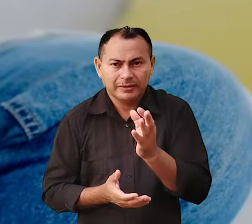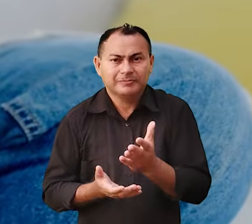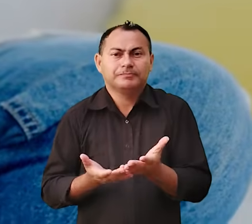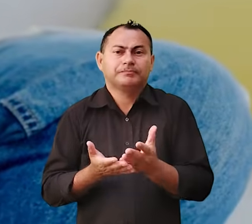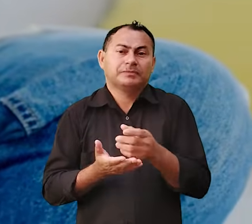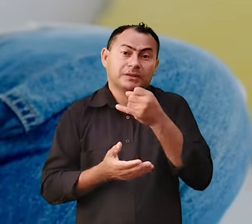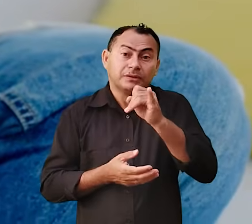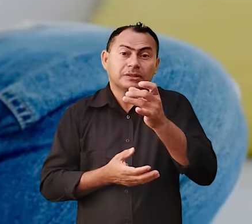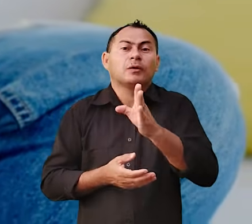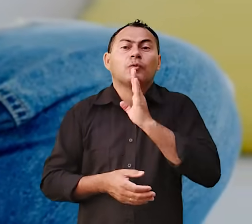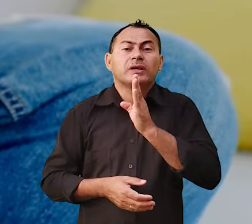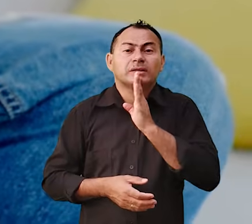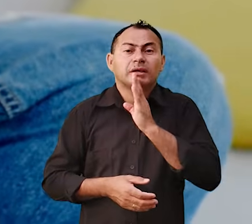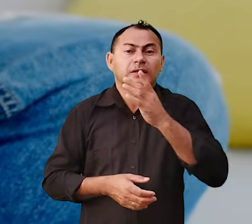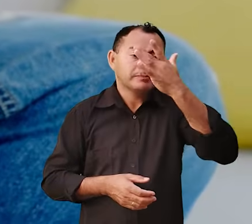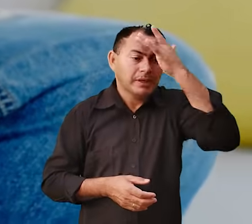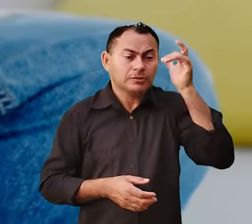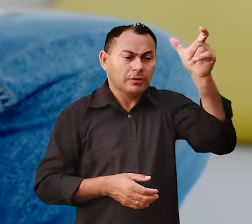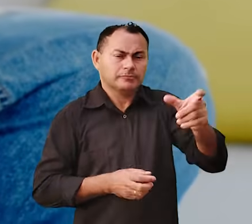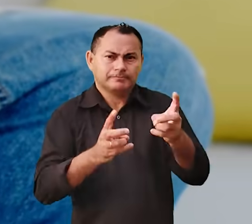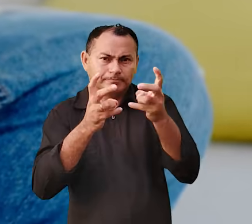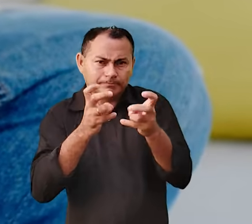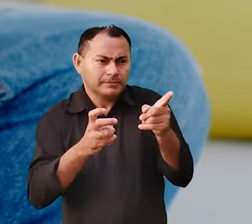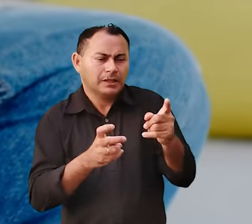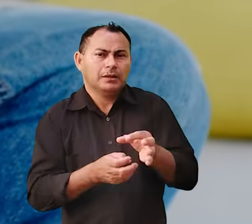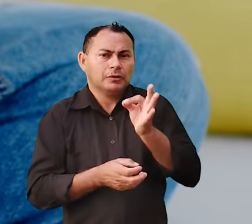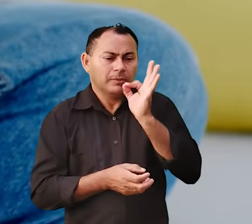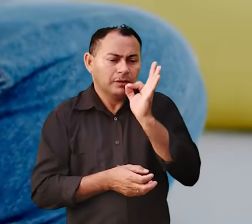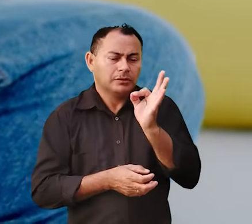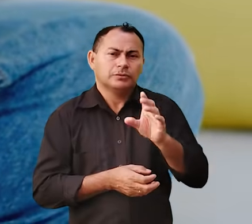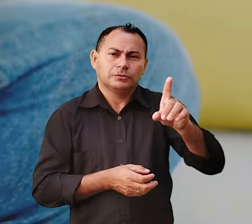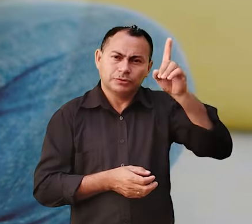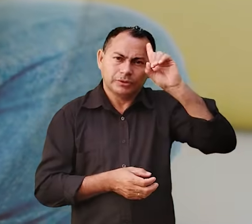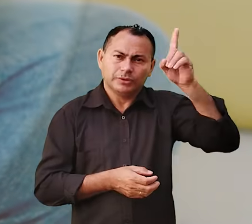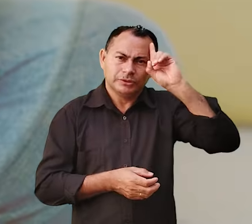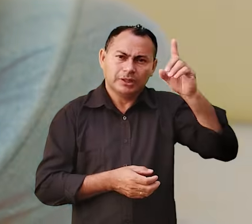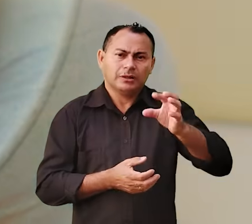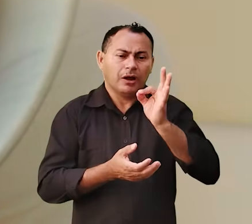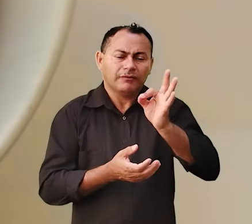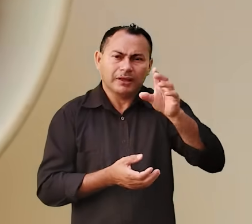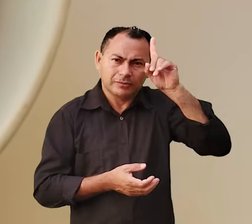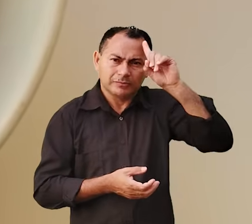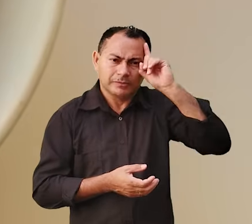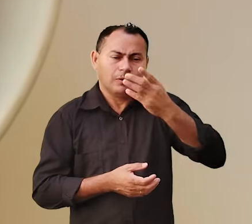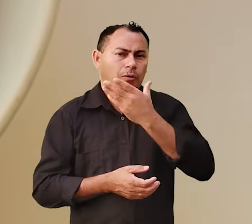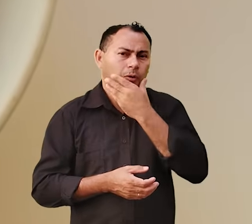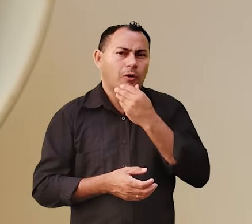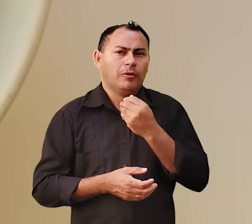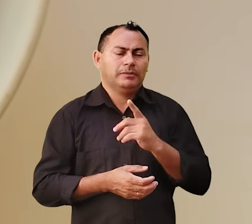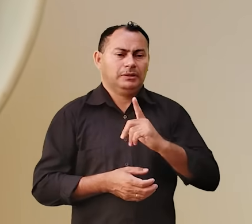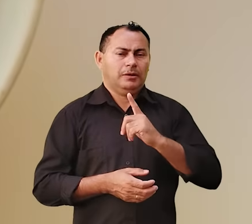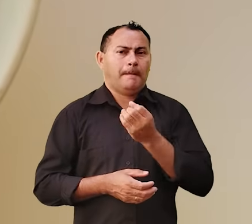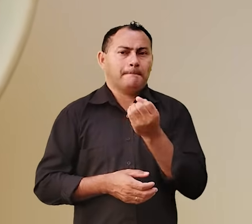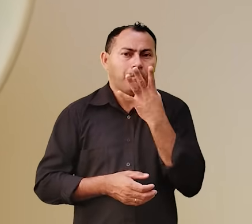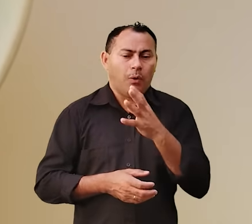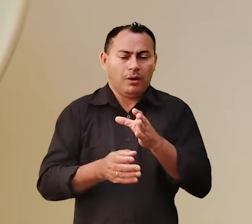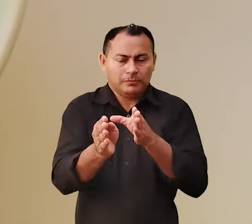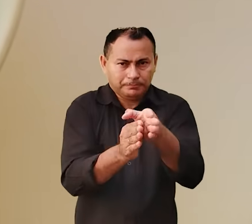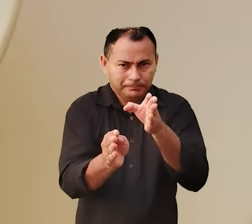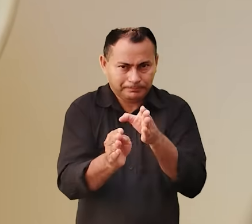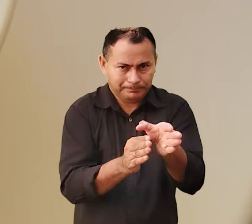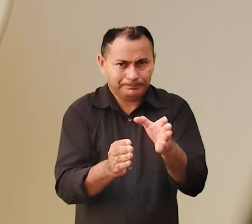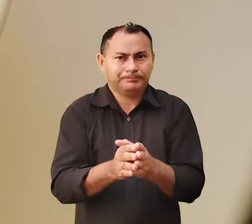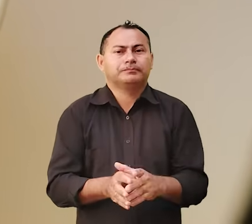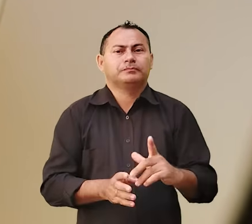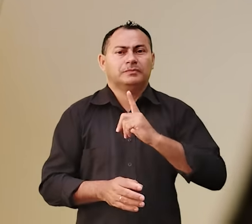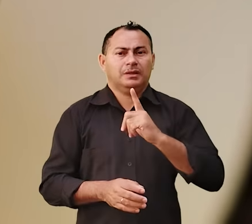café. Se você conhecesse esse homem, perceberia logo que ele toma café todos os dias. É um homem que teve uma boa